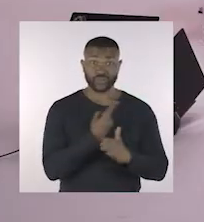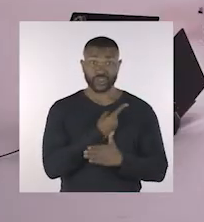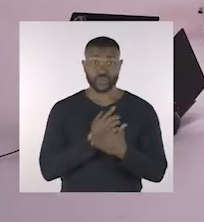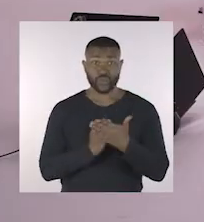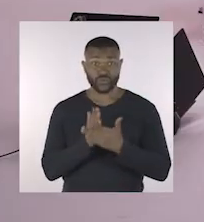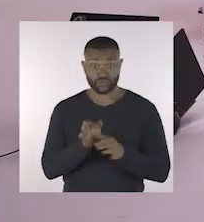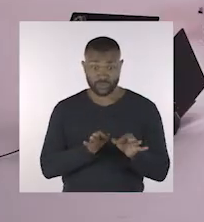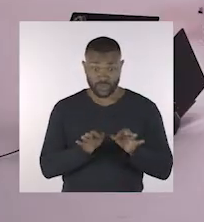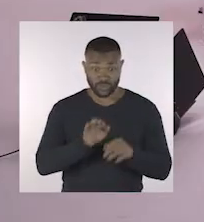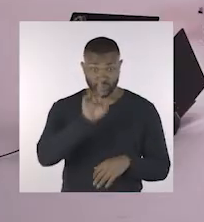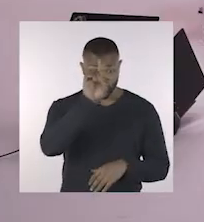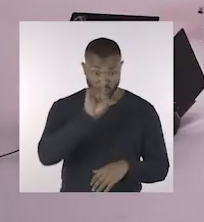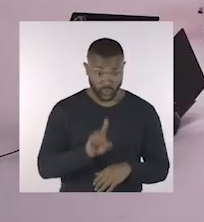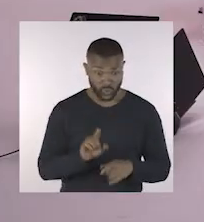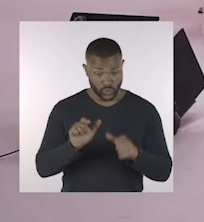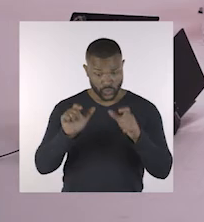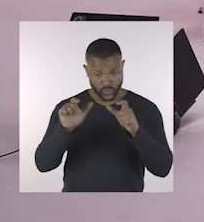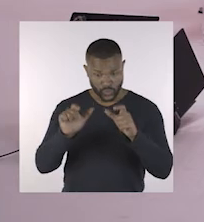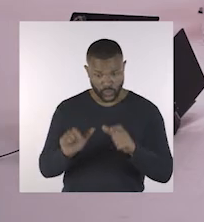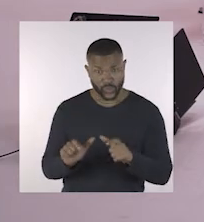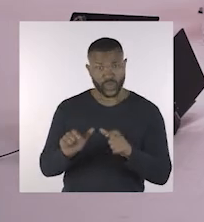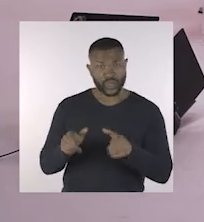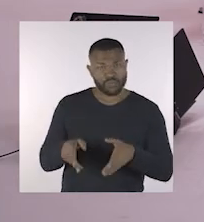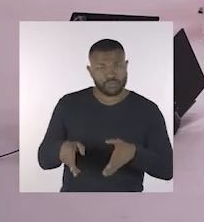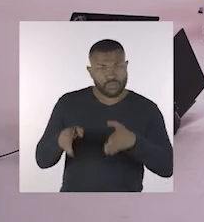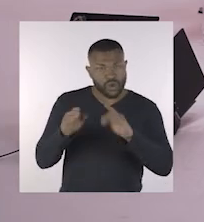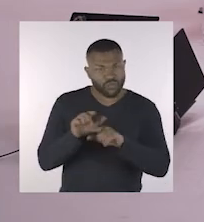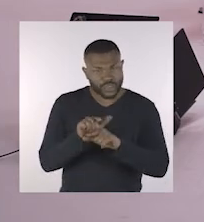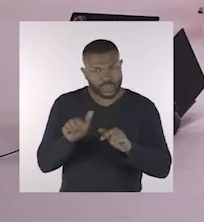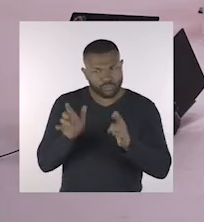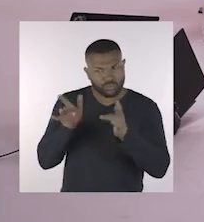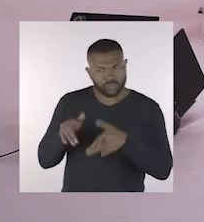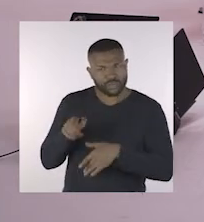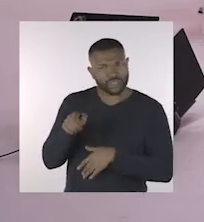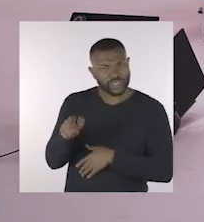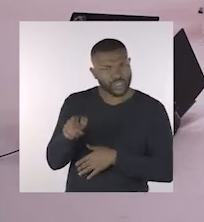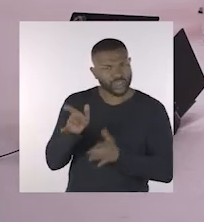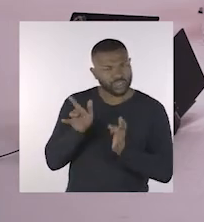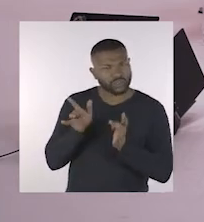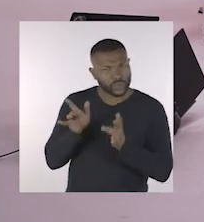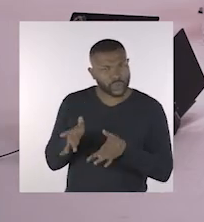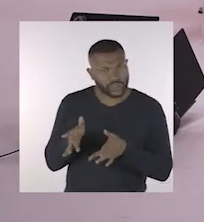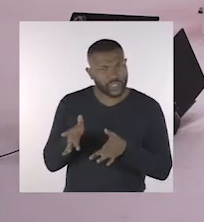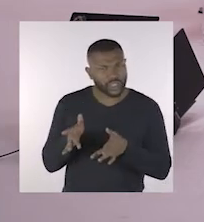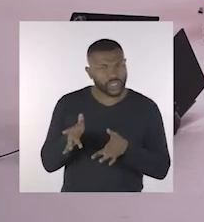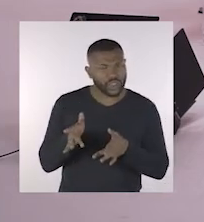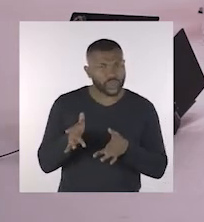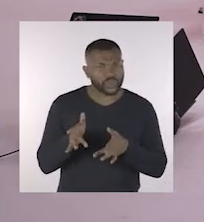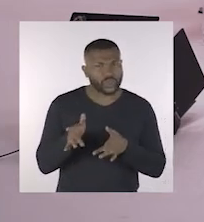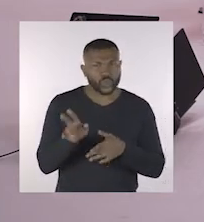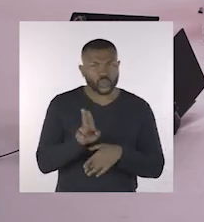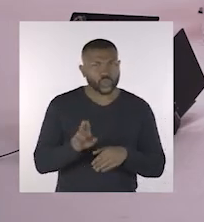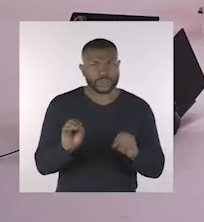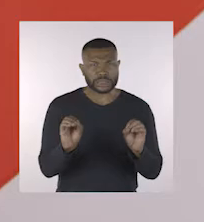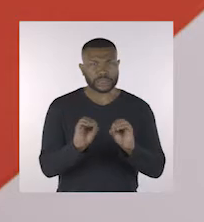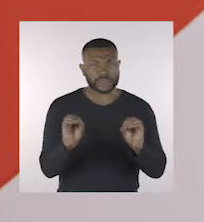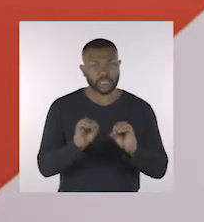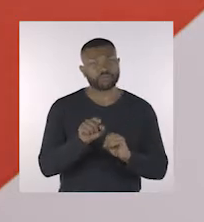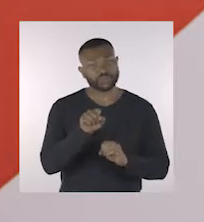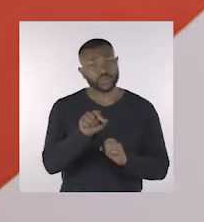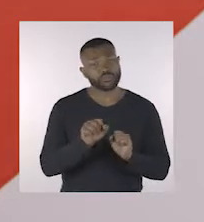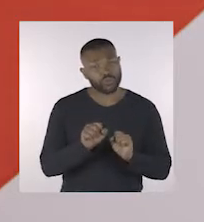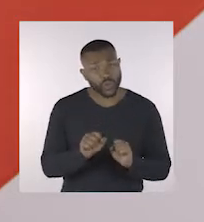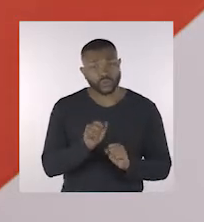lei que nós aprovamos o plano diretor aqueles aqueles proprietários que deixa o imóvel abandonado é